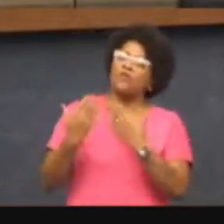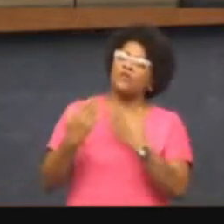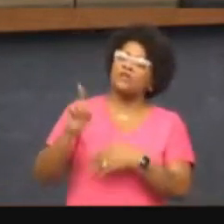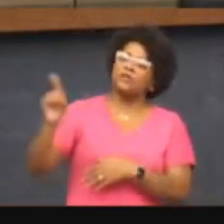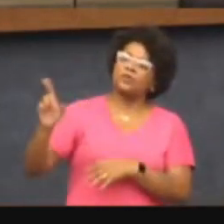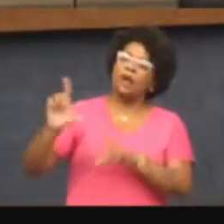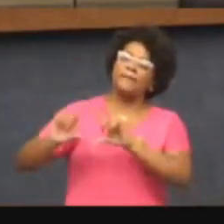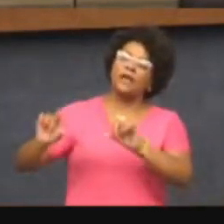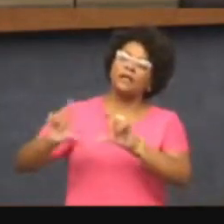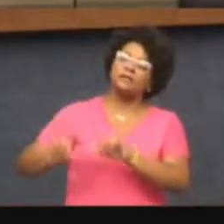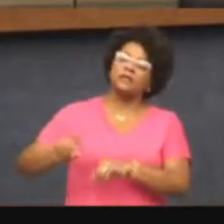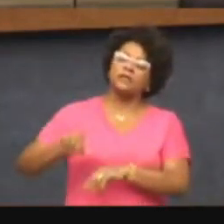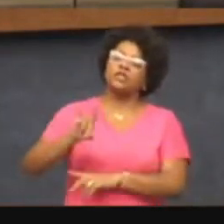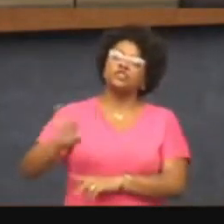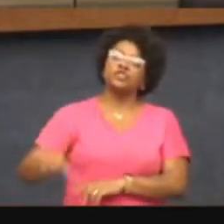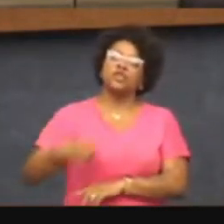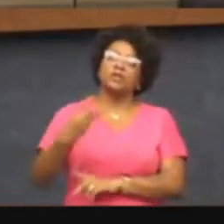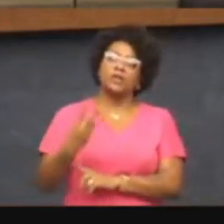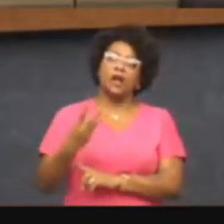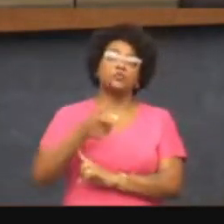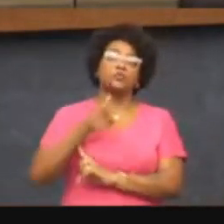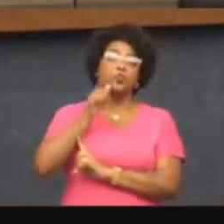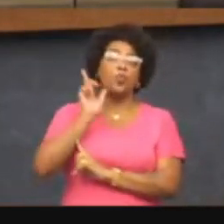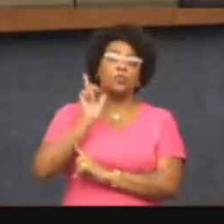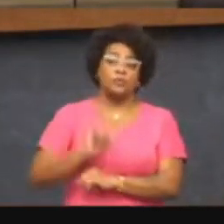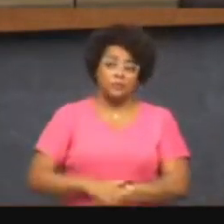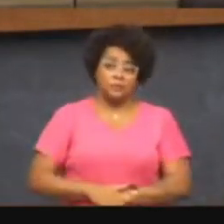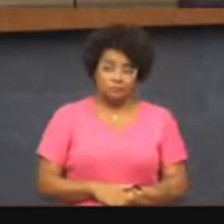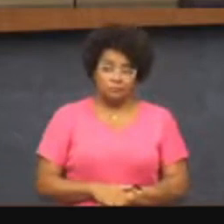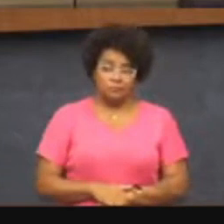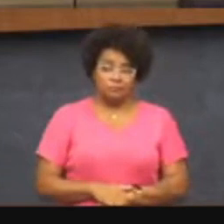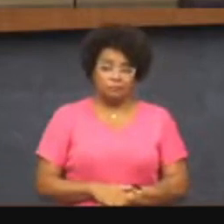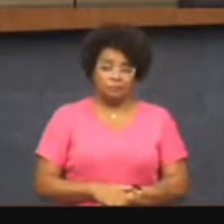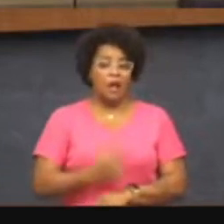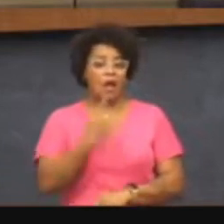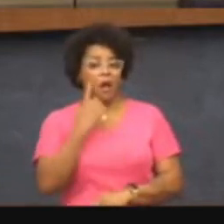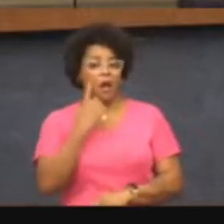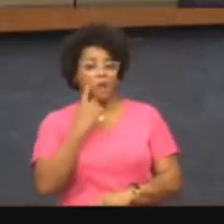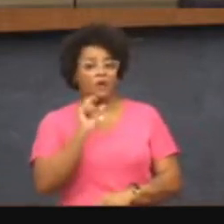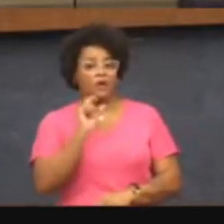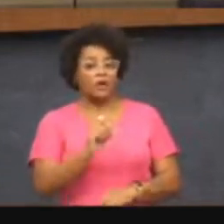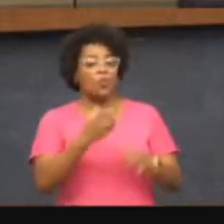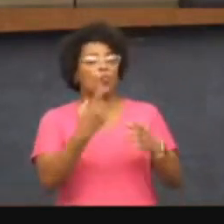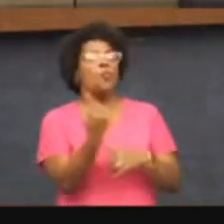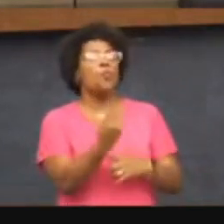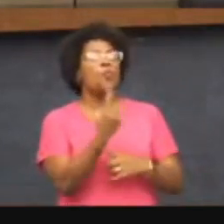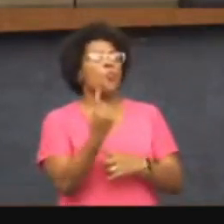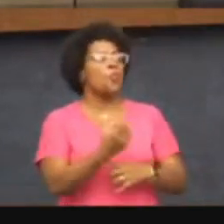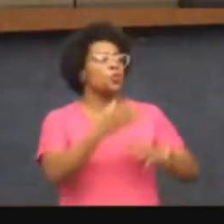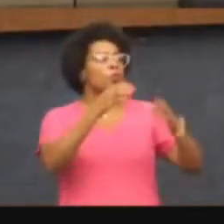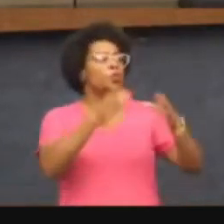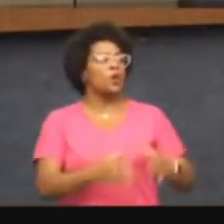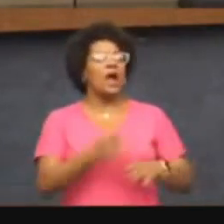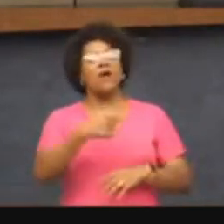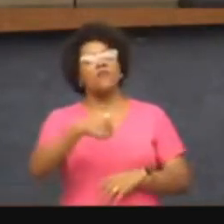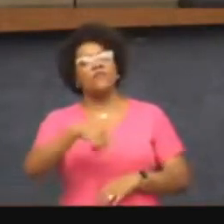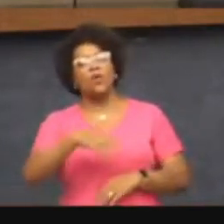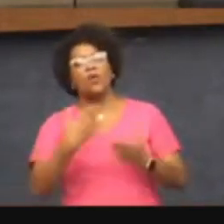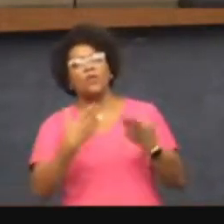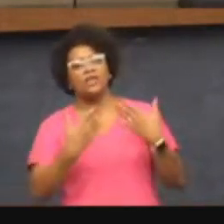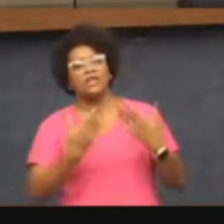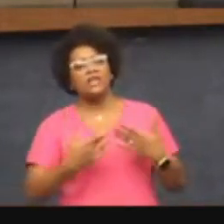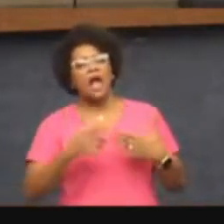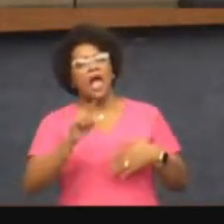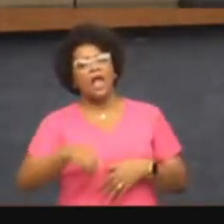dia 3. Porque, pelo que eu vi, o único lugar que vocês não conversaram foi no Ministério de Portos e Aeroportos. A gente gostaria de entender